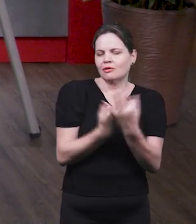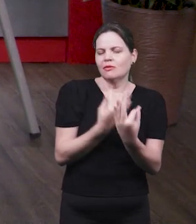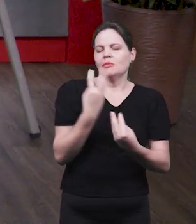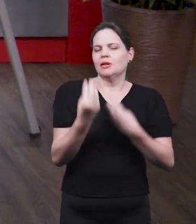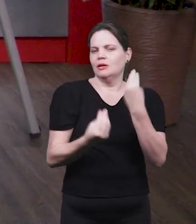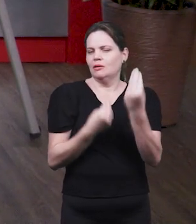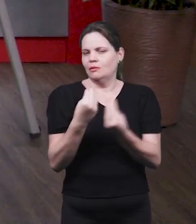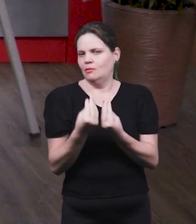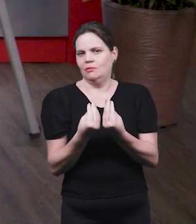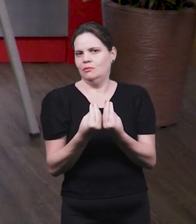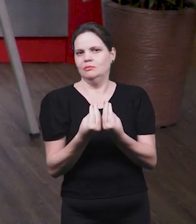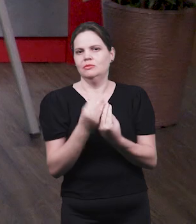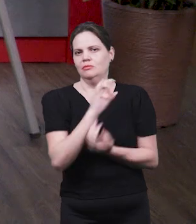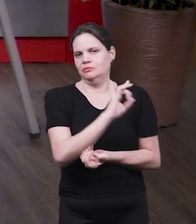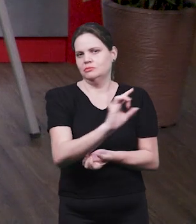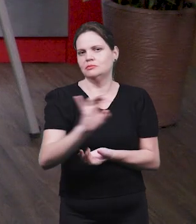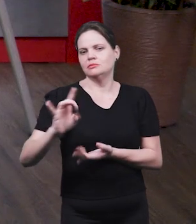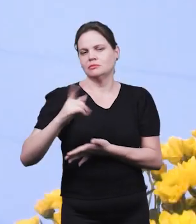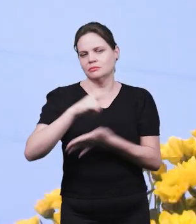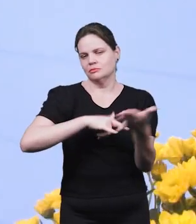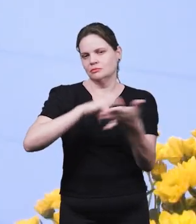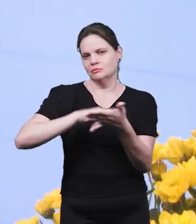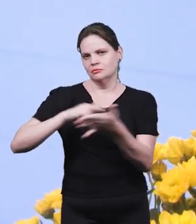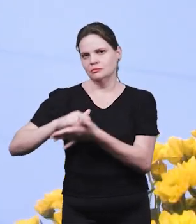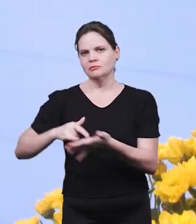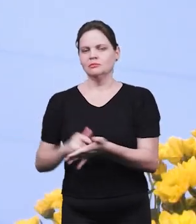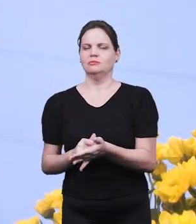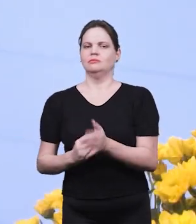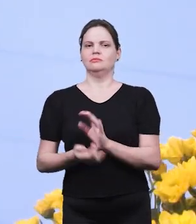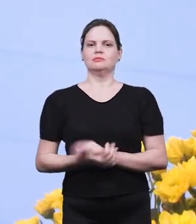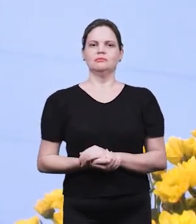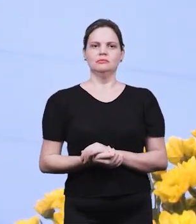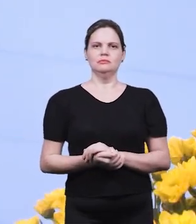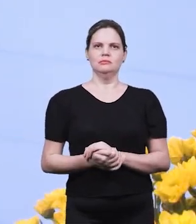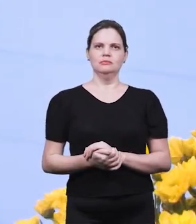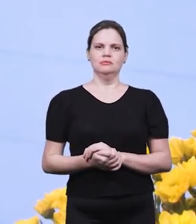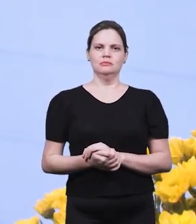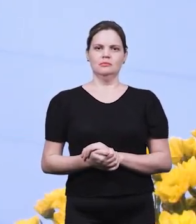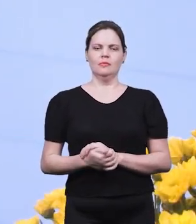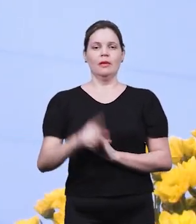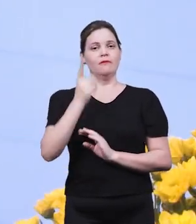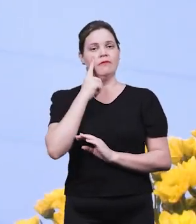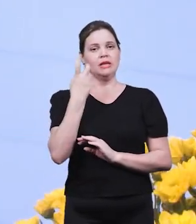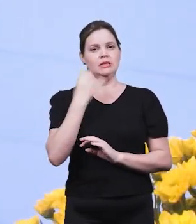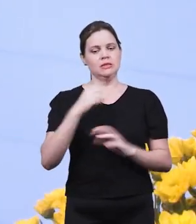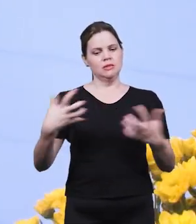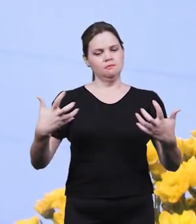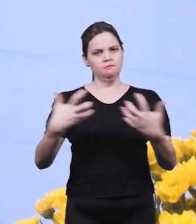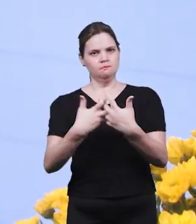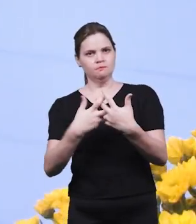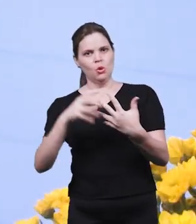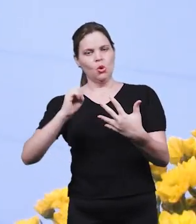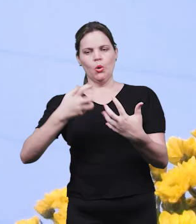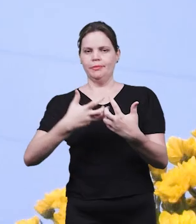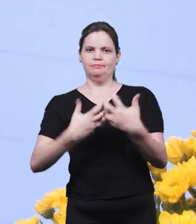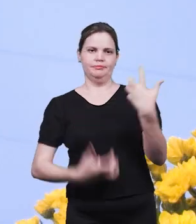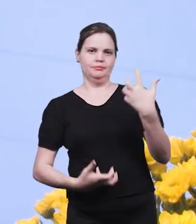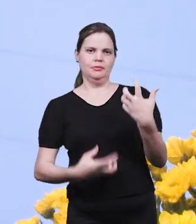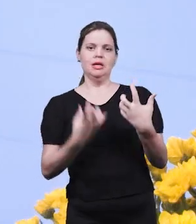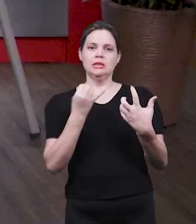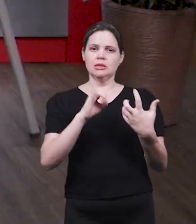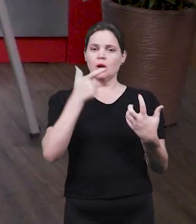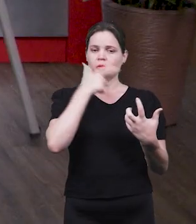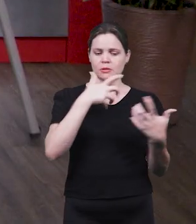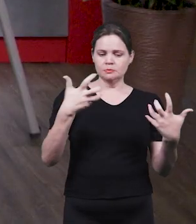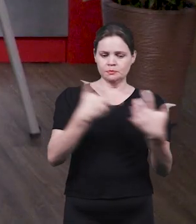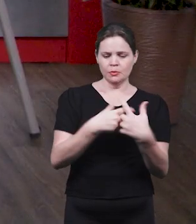do ocupante, né, e a renda, e ver se enquadra, pode ser requerido, sim. O